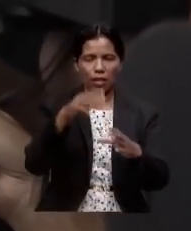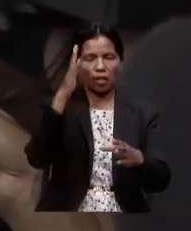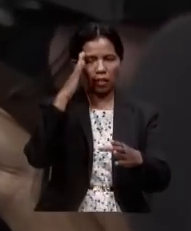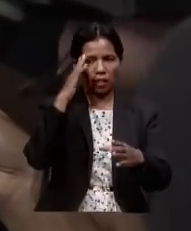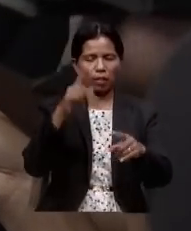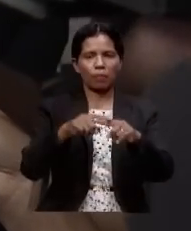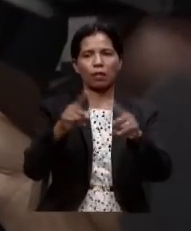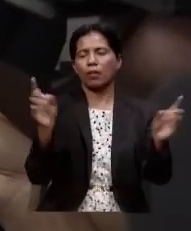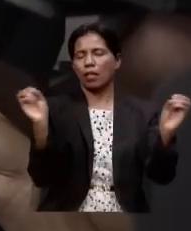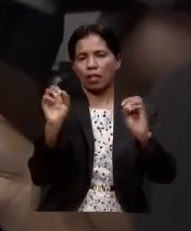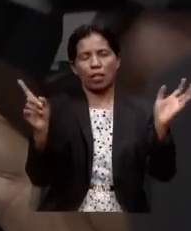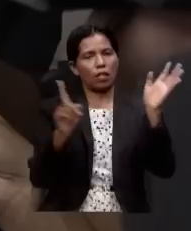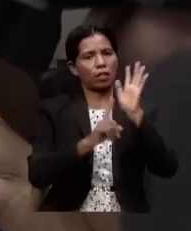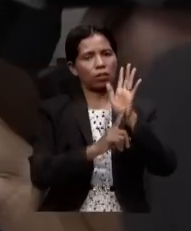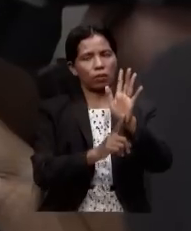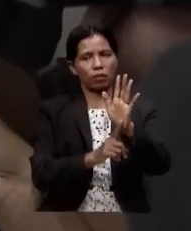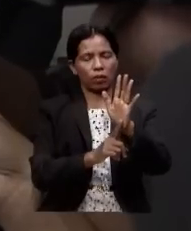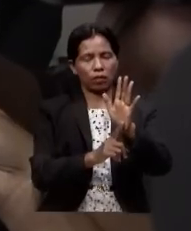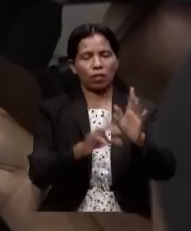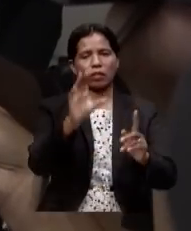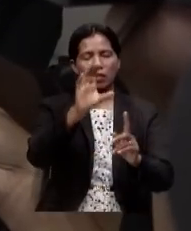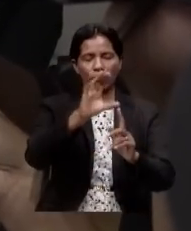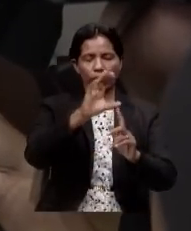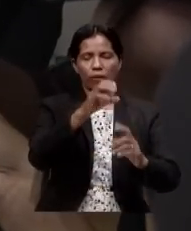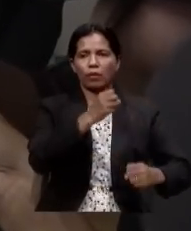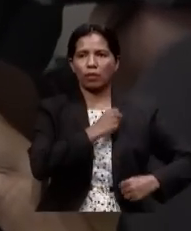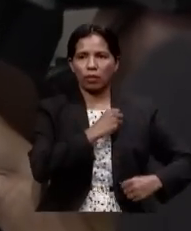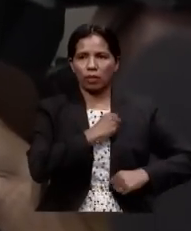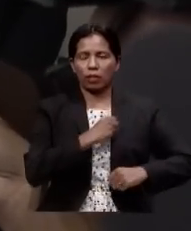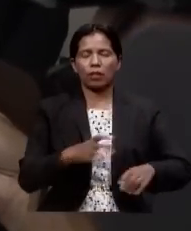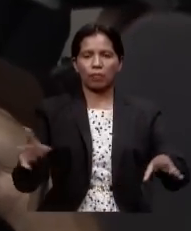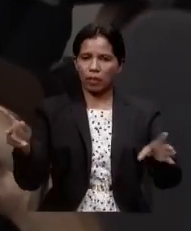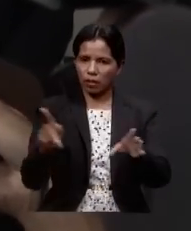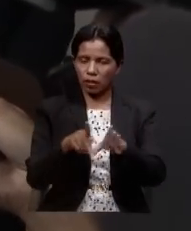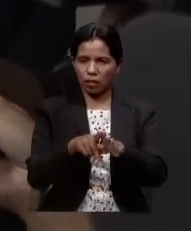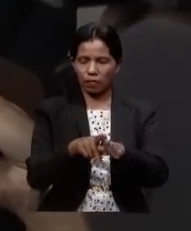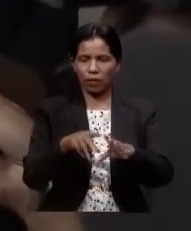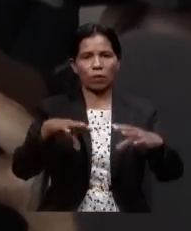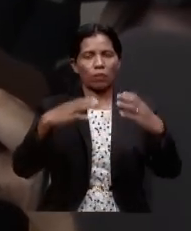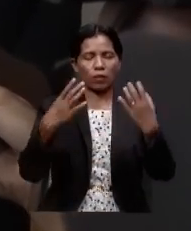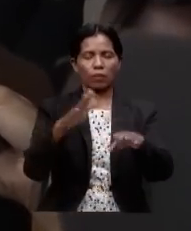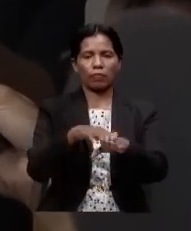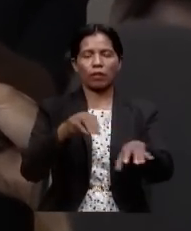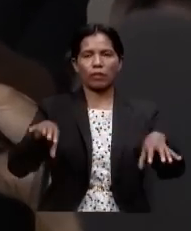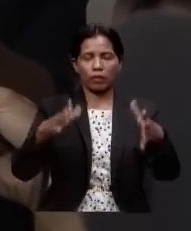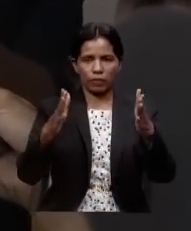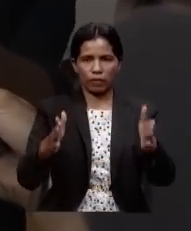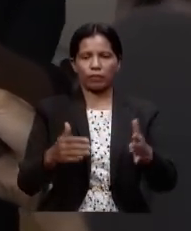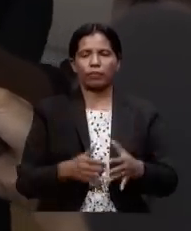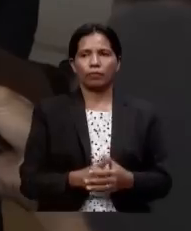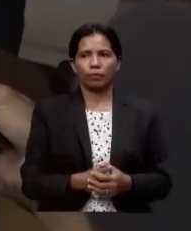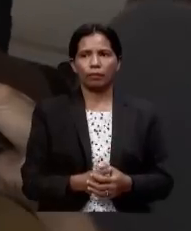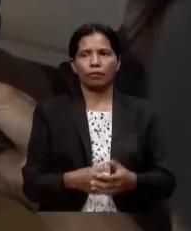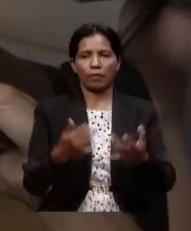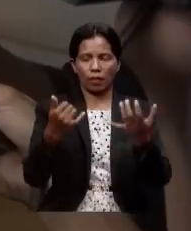bela fo hatene ba komandante sir nebe envolve ka halo parte be komisau rekrutamento o asesor sir ai